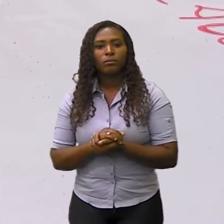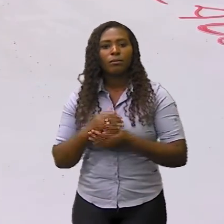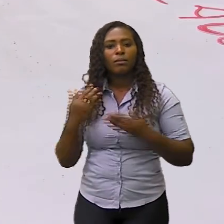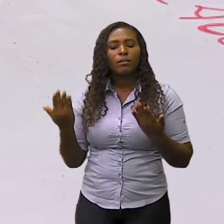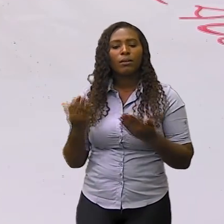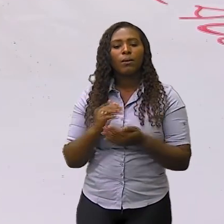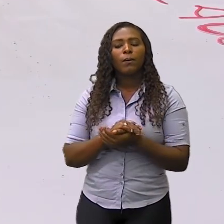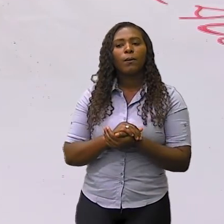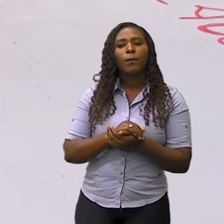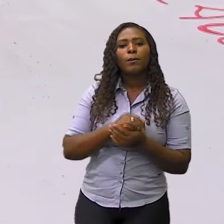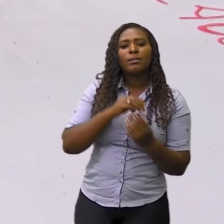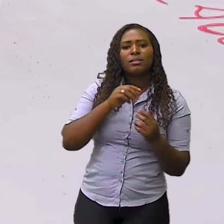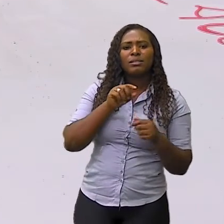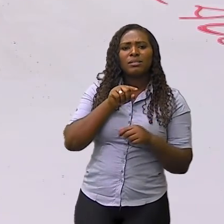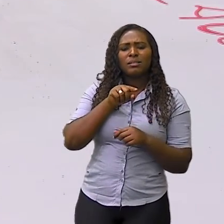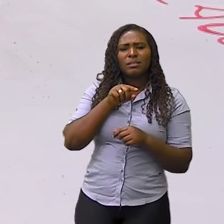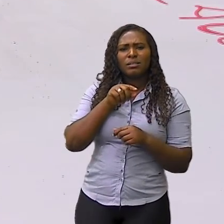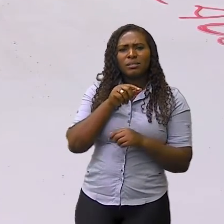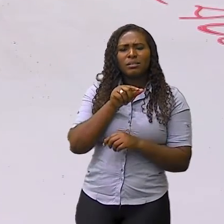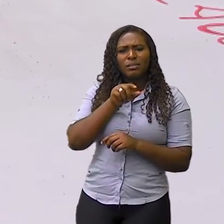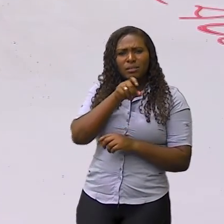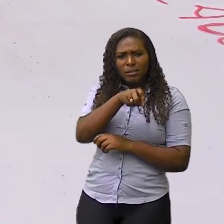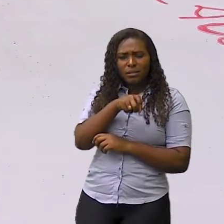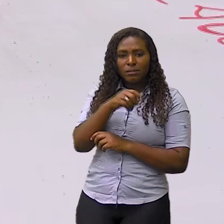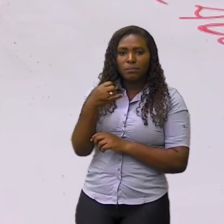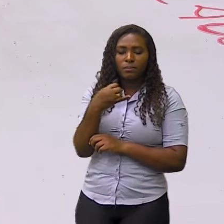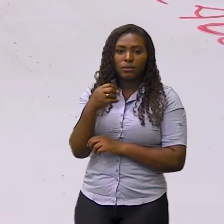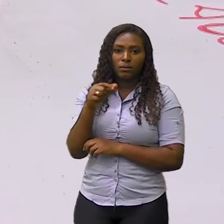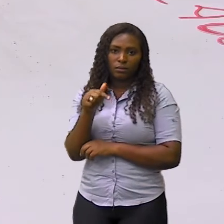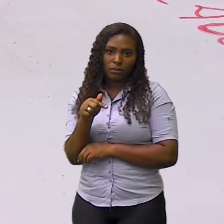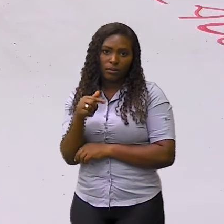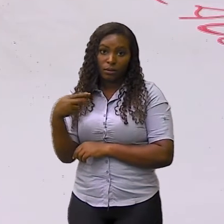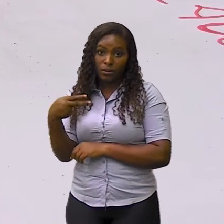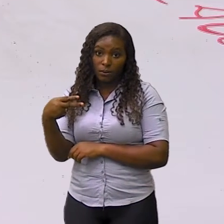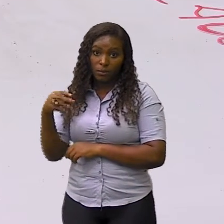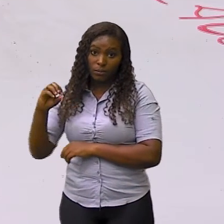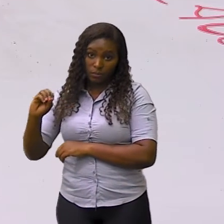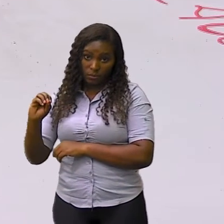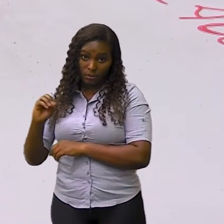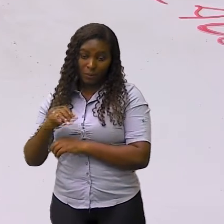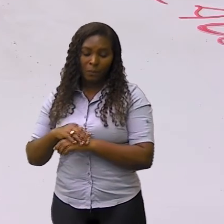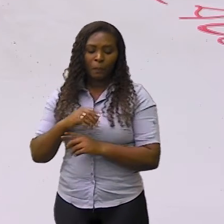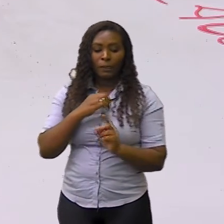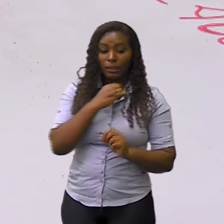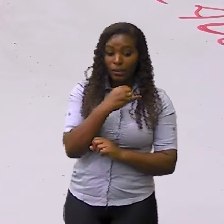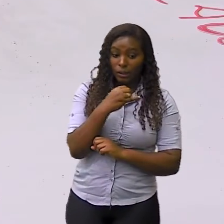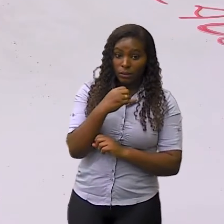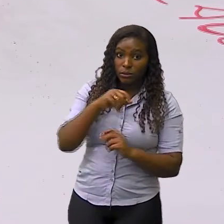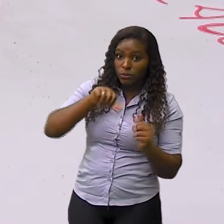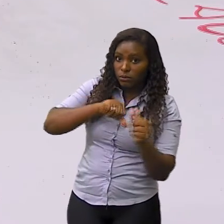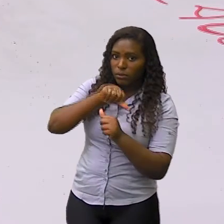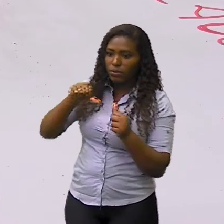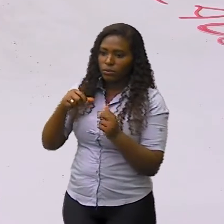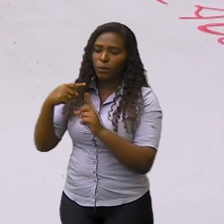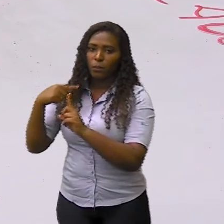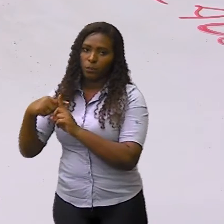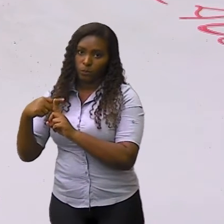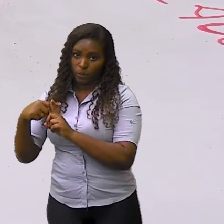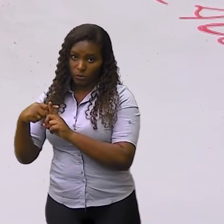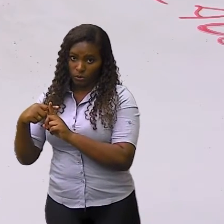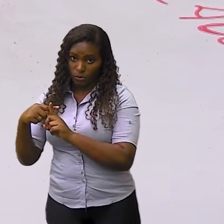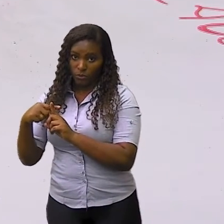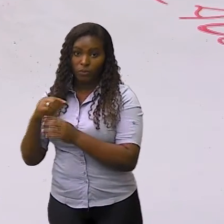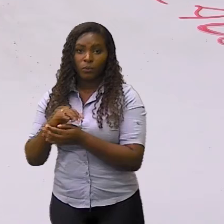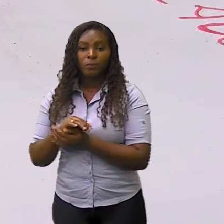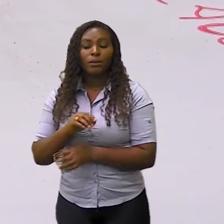um valor de x. Então, o que significa? Significa que o